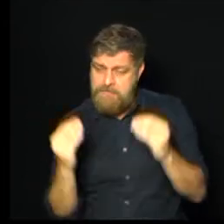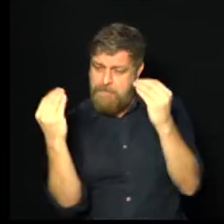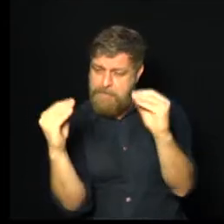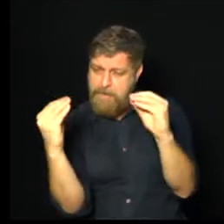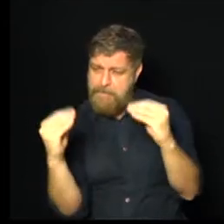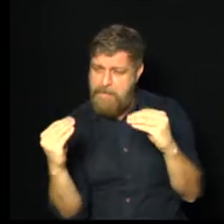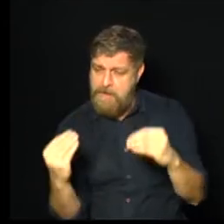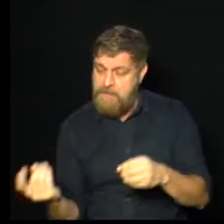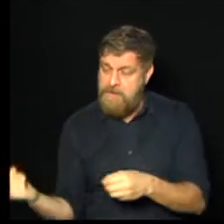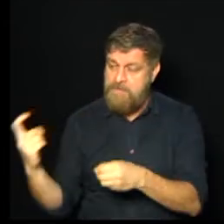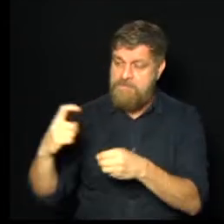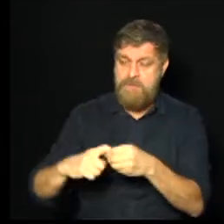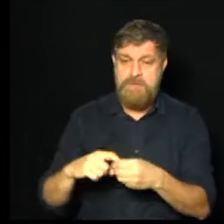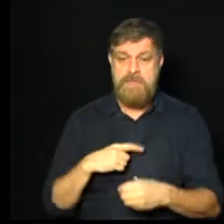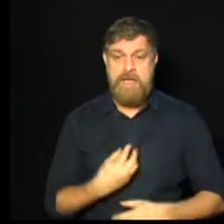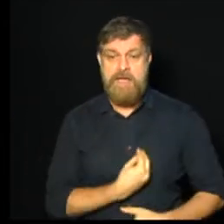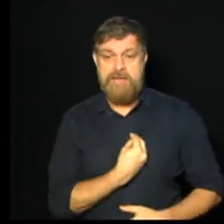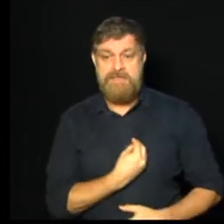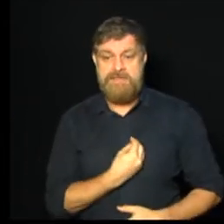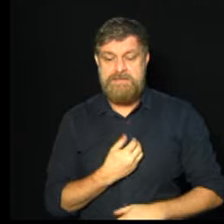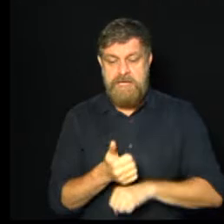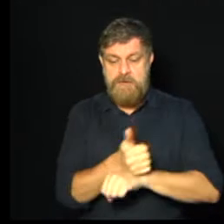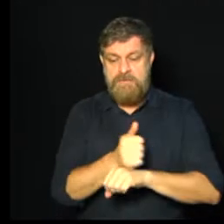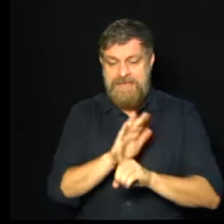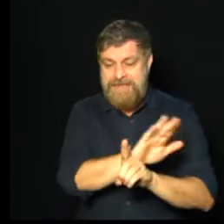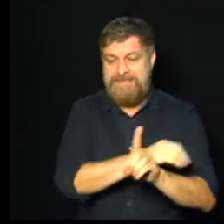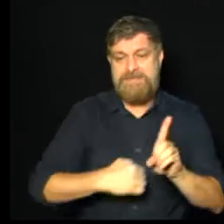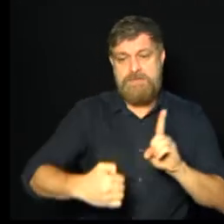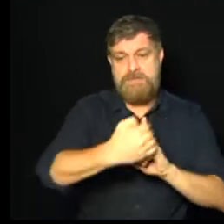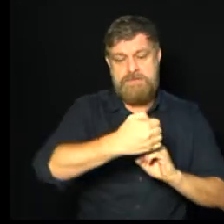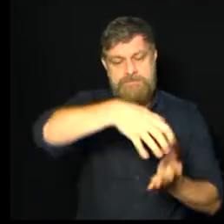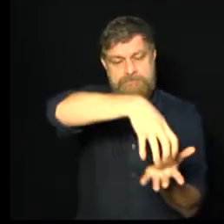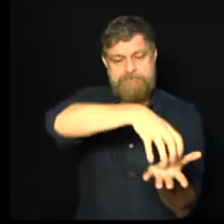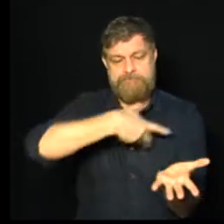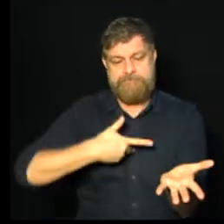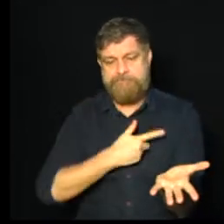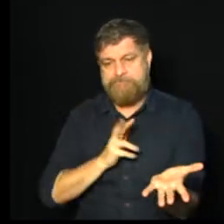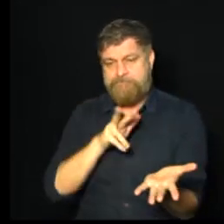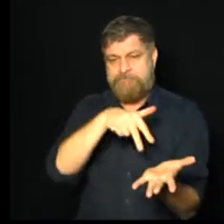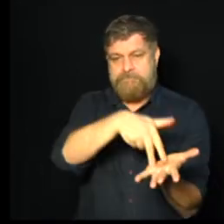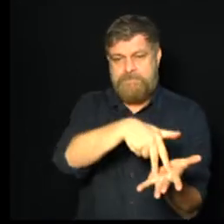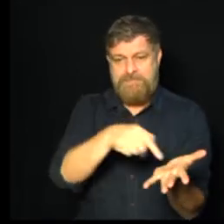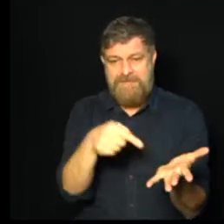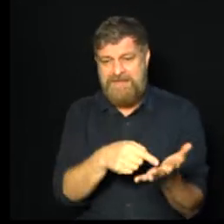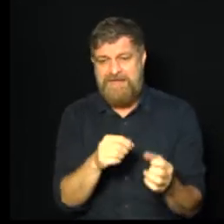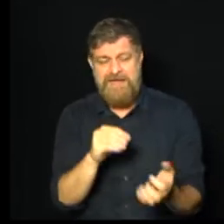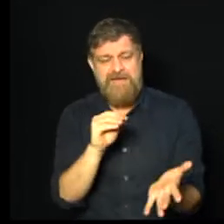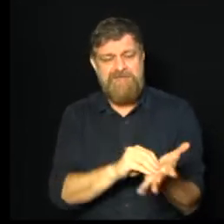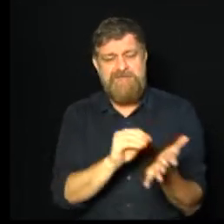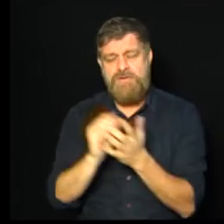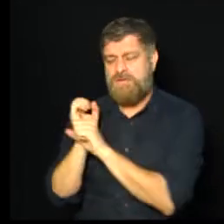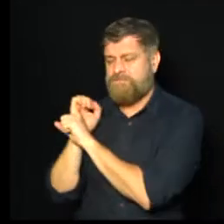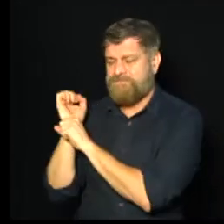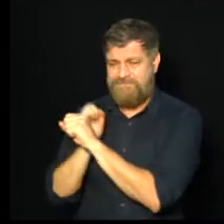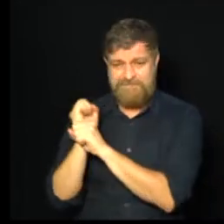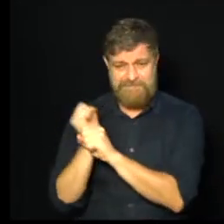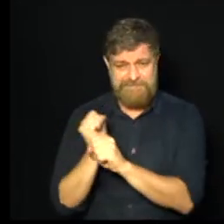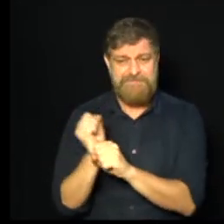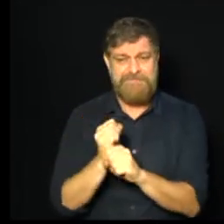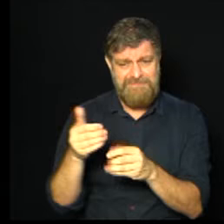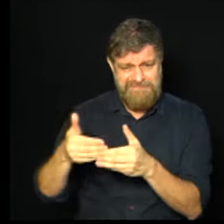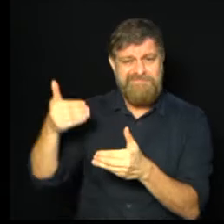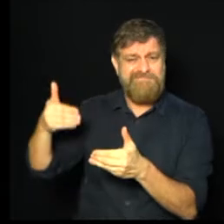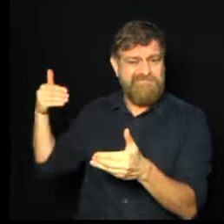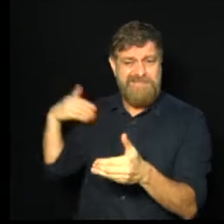retomar a presença do assistente social na unidade, coisa que nós estamos totalmente carentes há anos já, não só nessa, mas em algumas outras